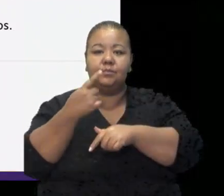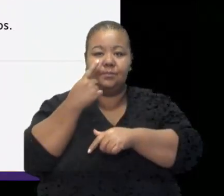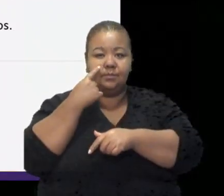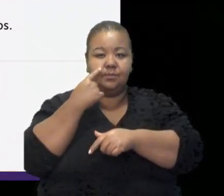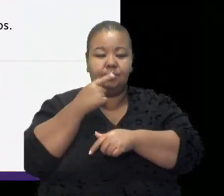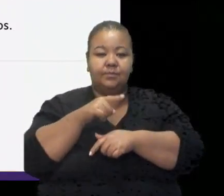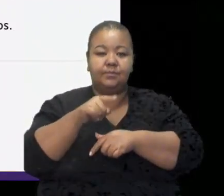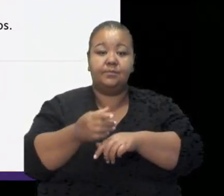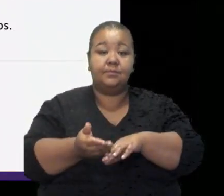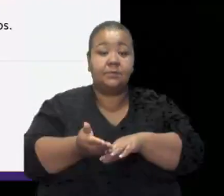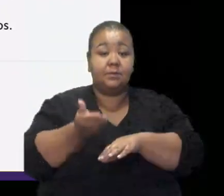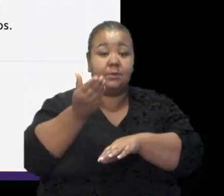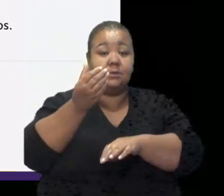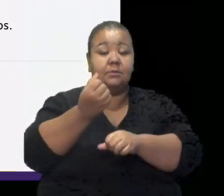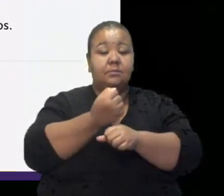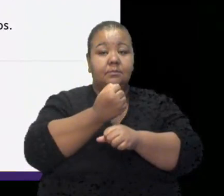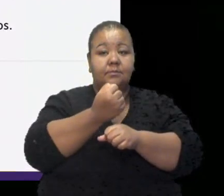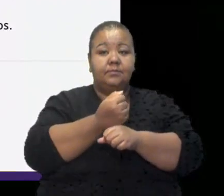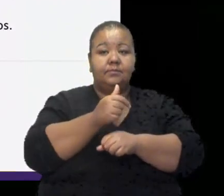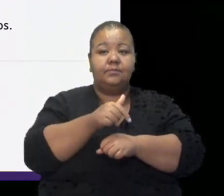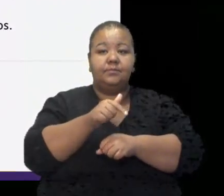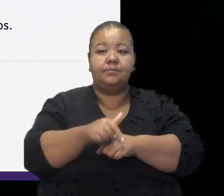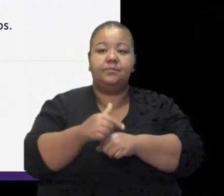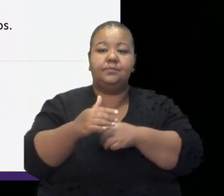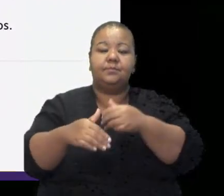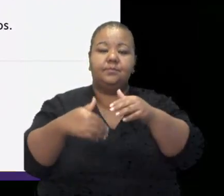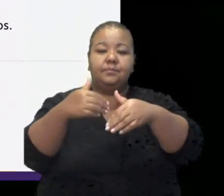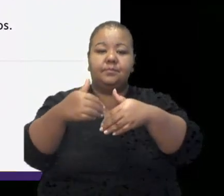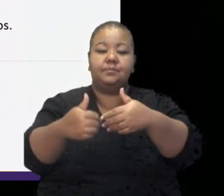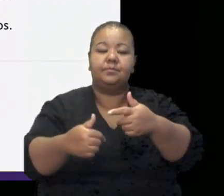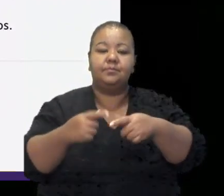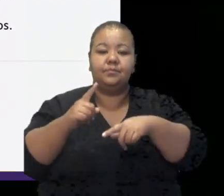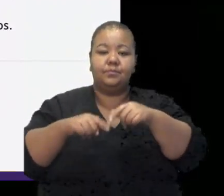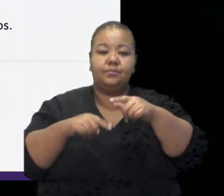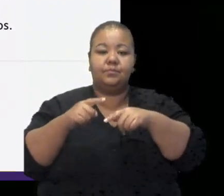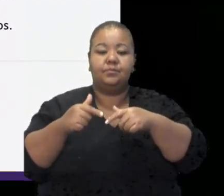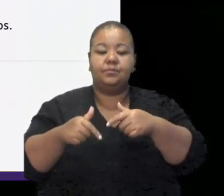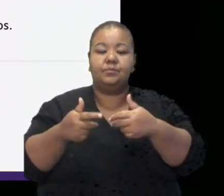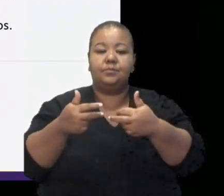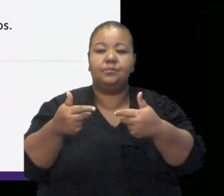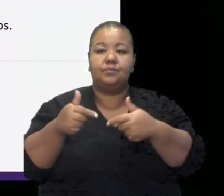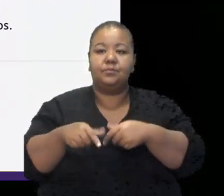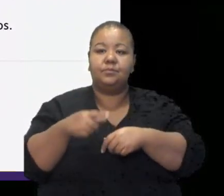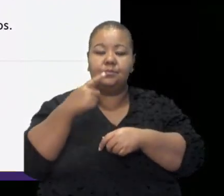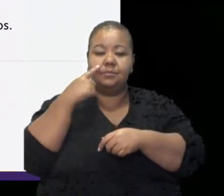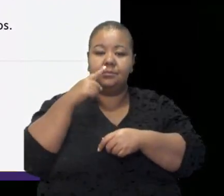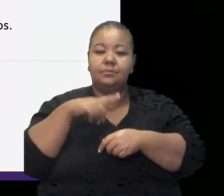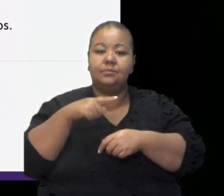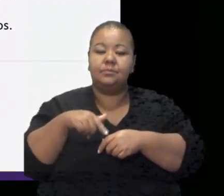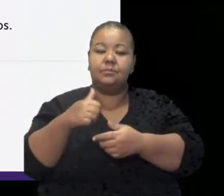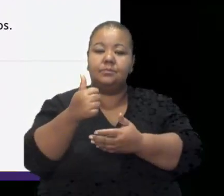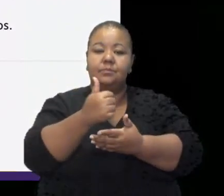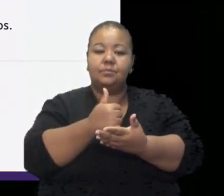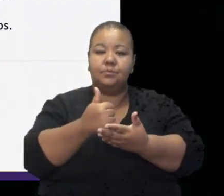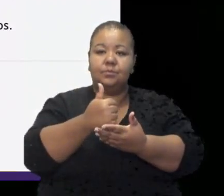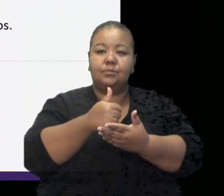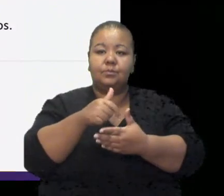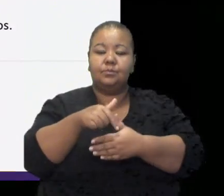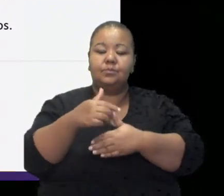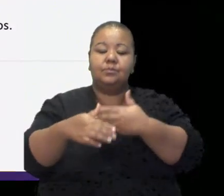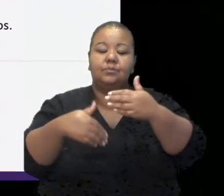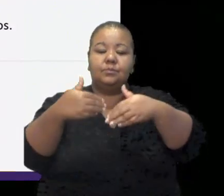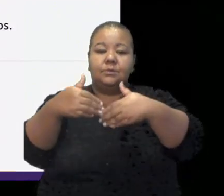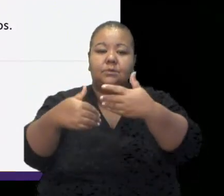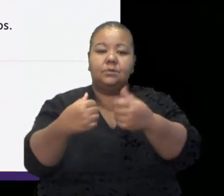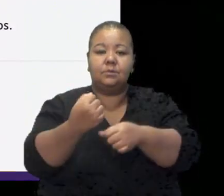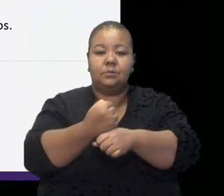ó, aumenta a produtividade, desenvolver a qualidade dos produtos e a gente acaba tendo um controle do processo